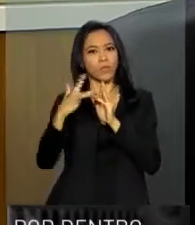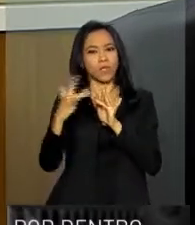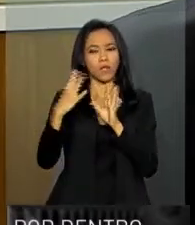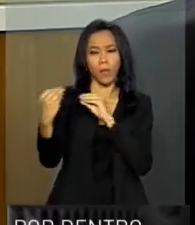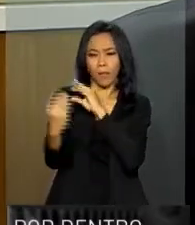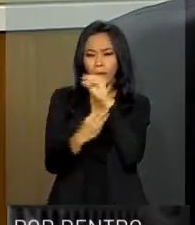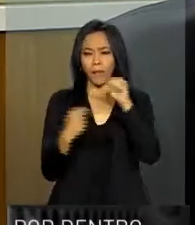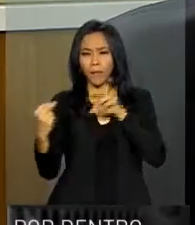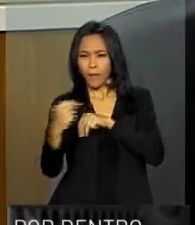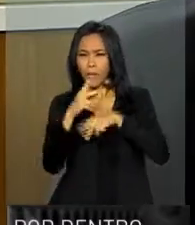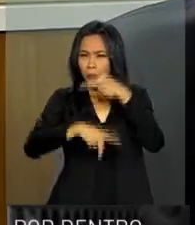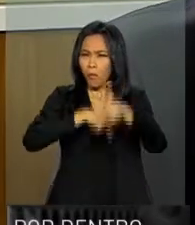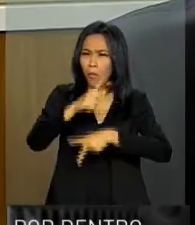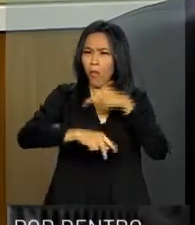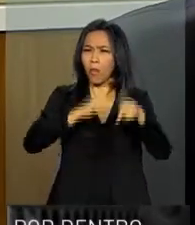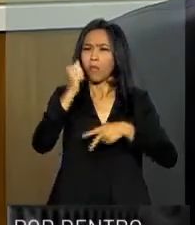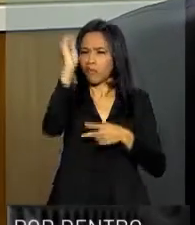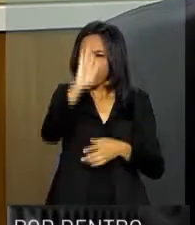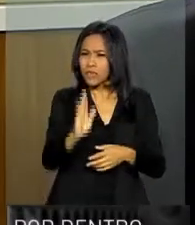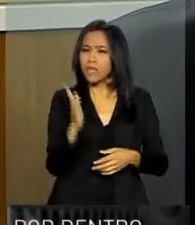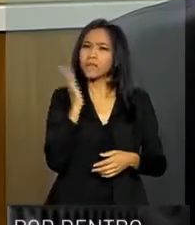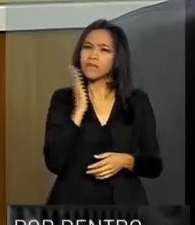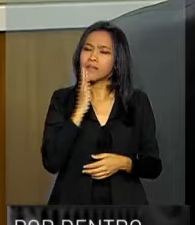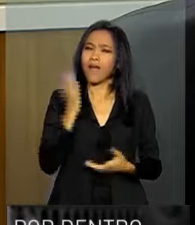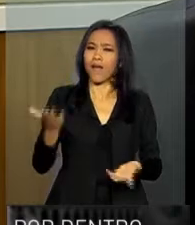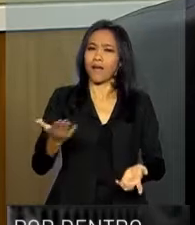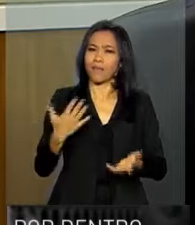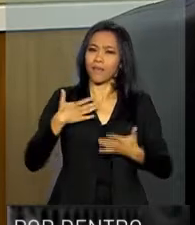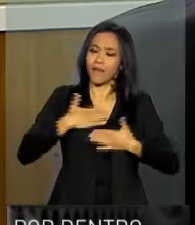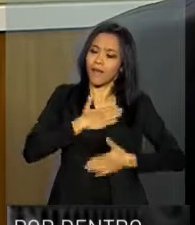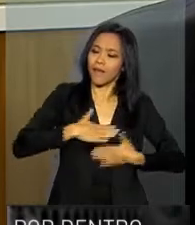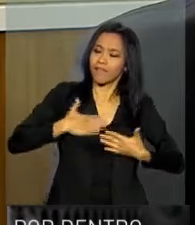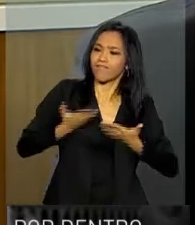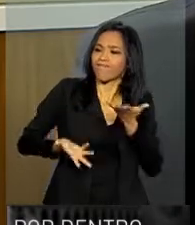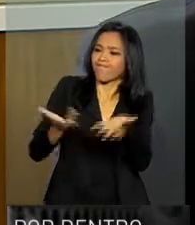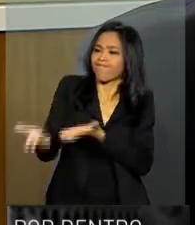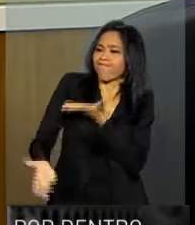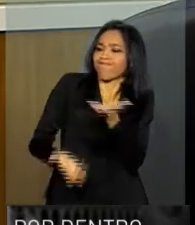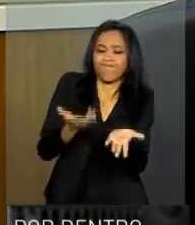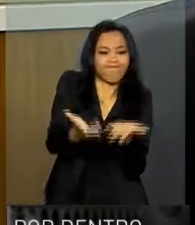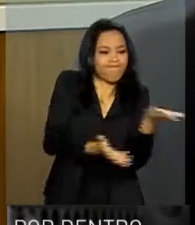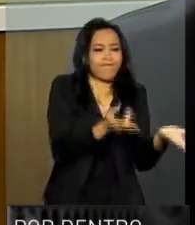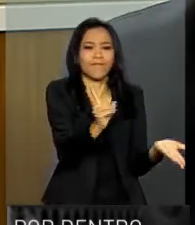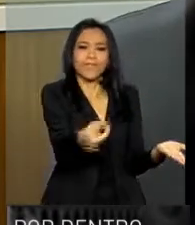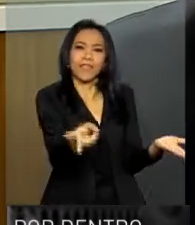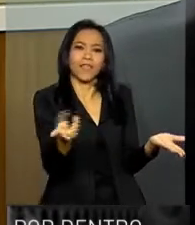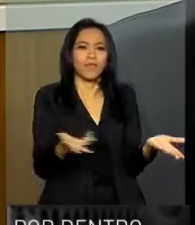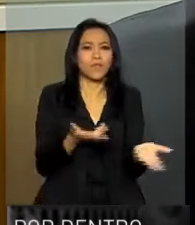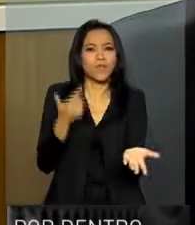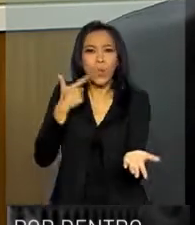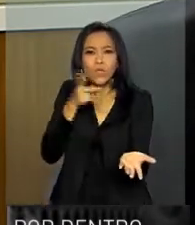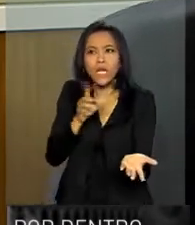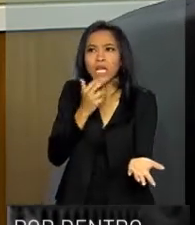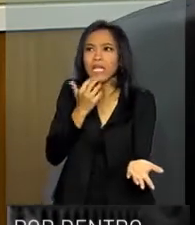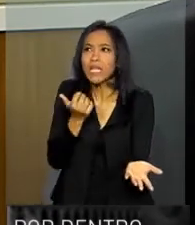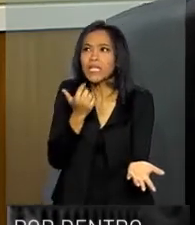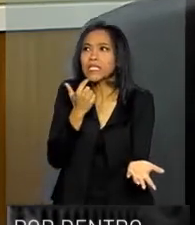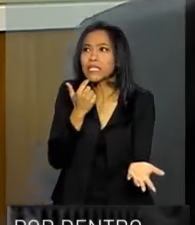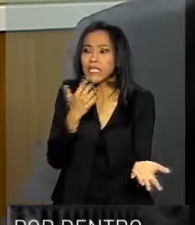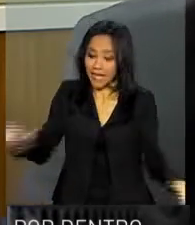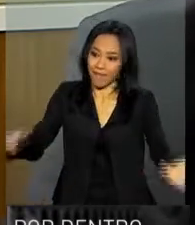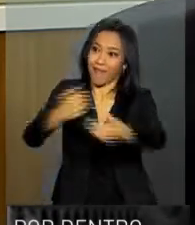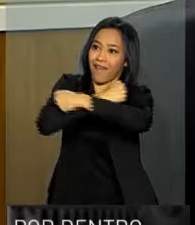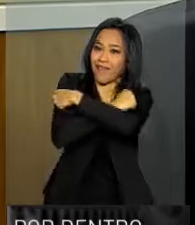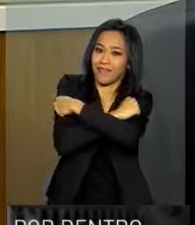fácil você agradar quando você é brasileiro brasileiro ele agrada se ele não consegue se comunicar em uma língua ele abraça